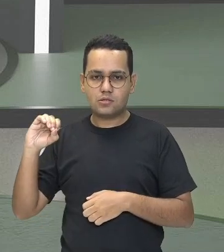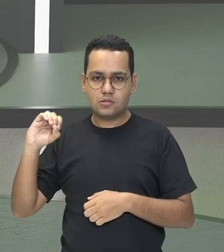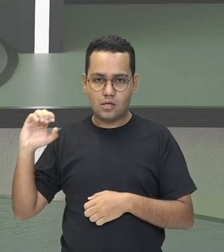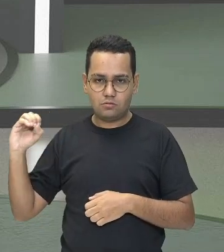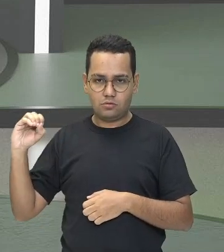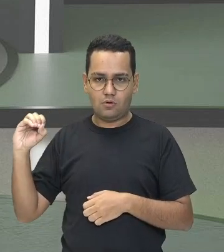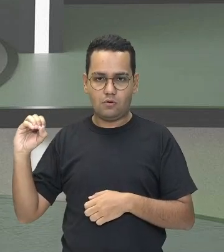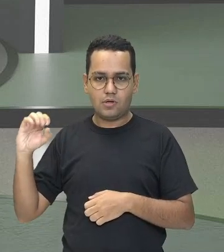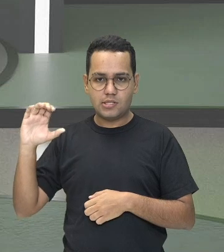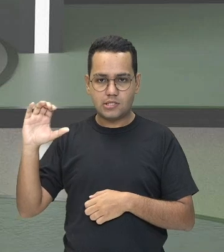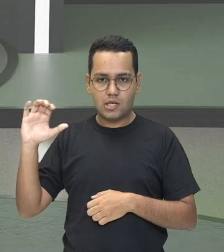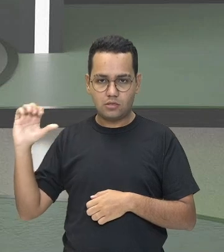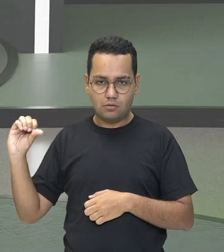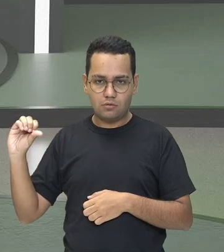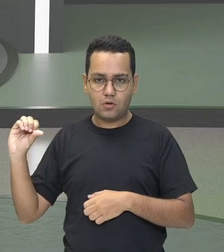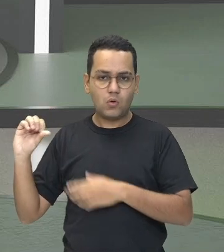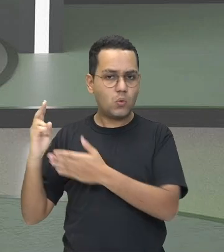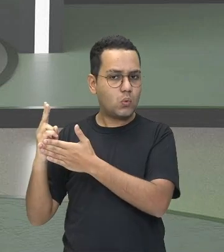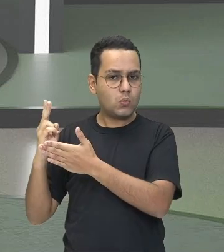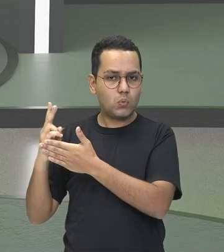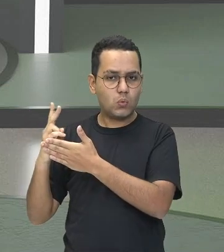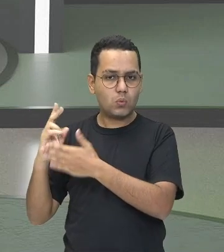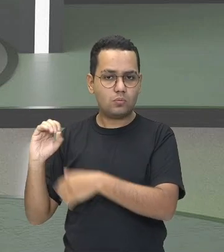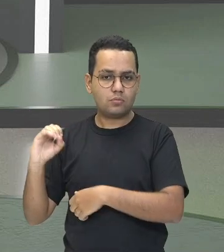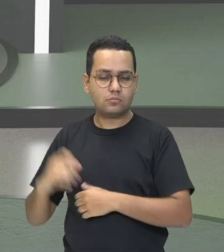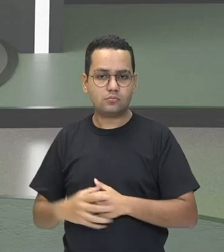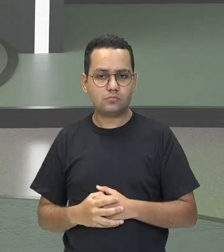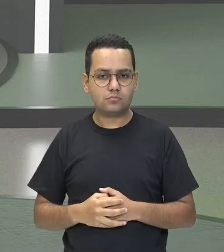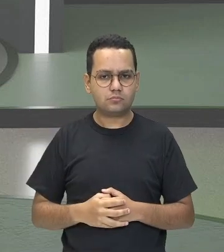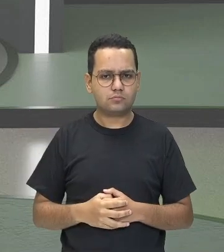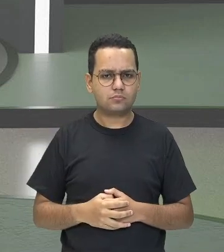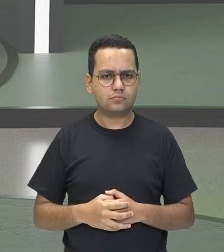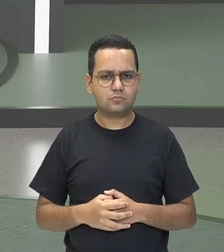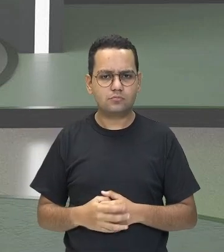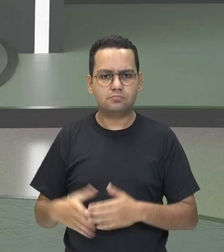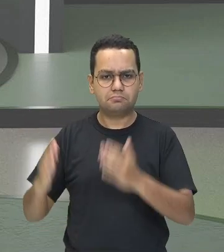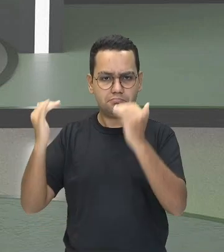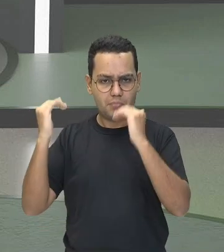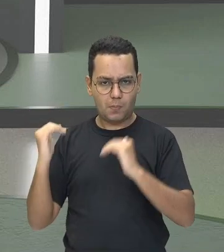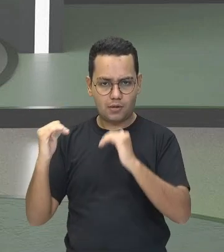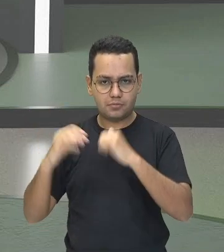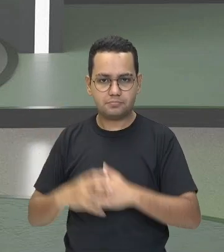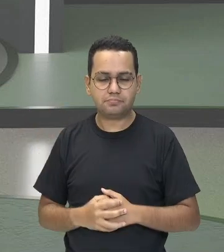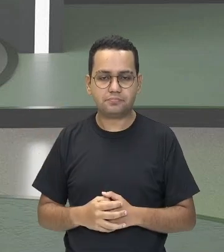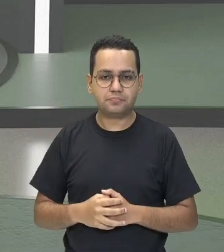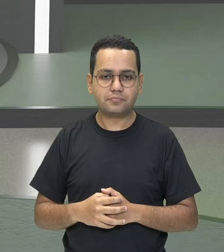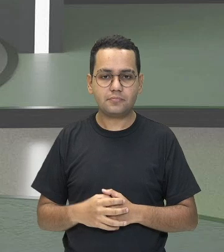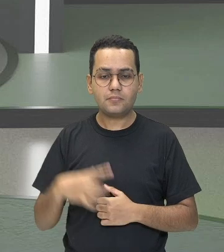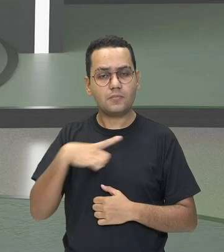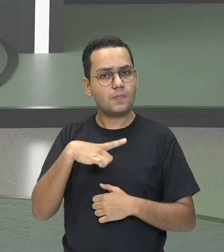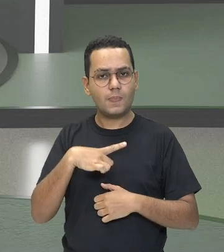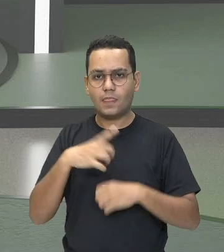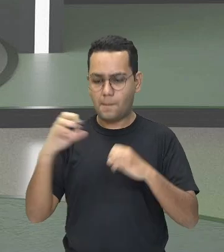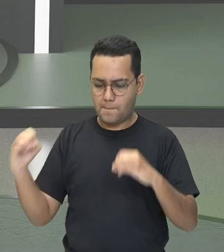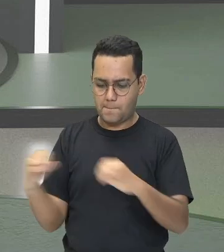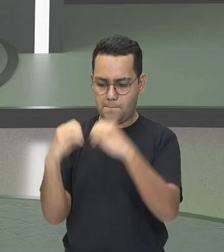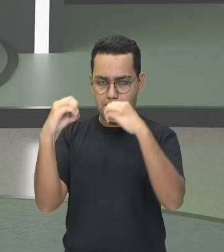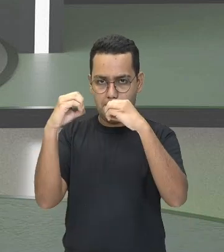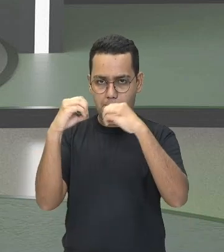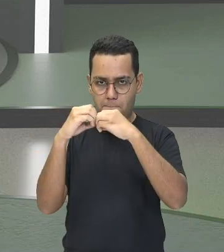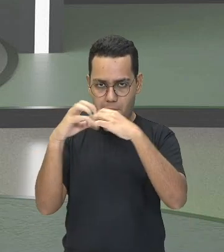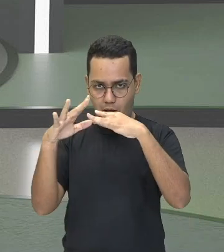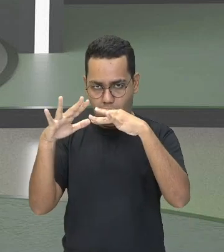neste exemplo embaixo que o que que a gente tem nós temos o mesmo choque só que o hidrogênio do